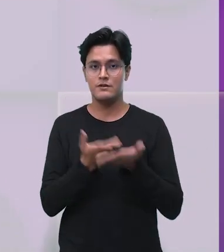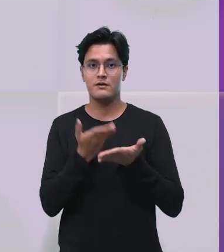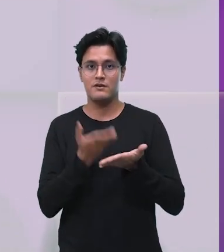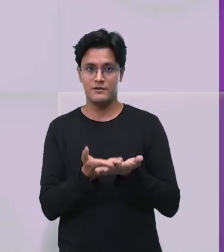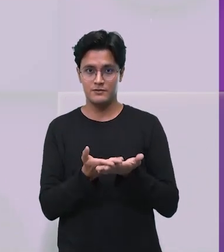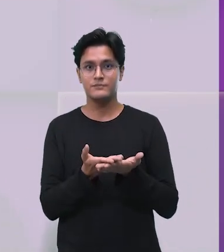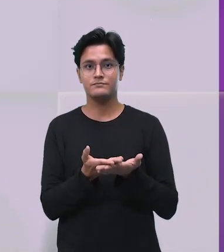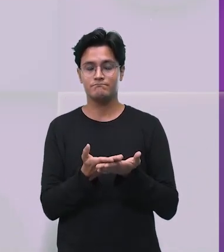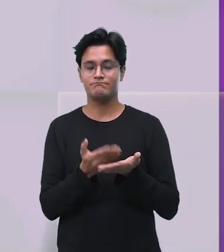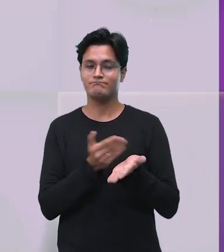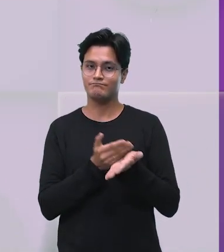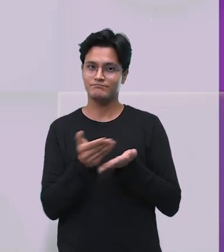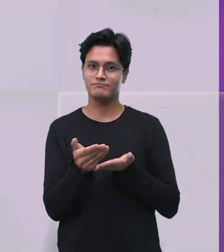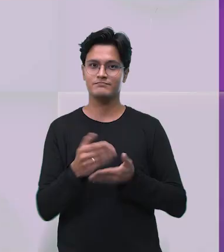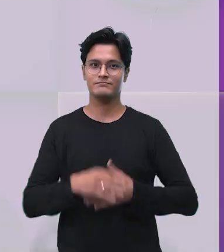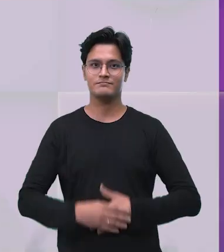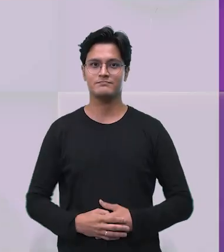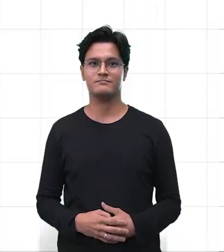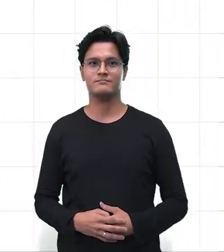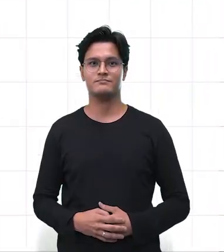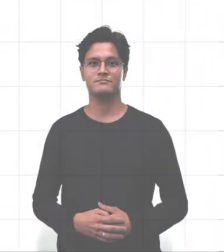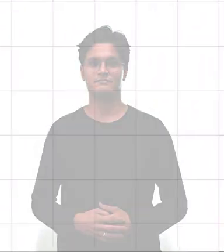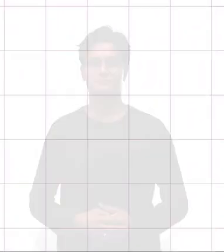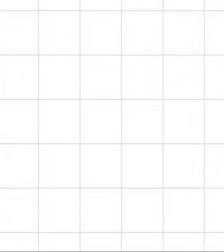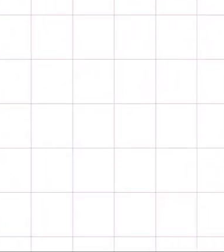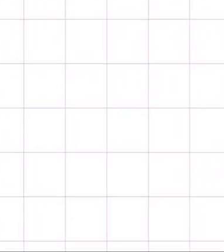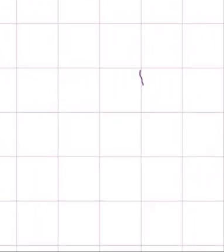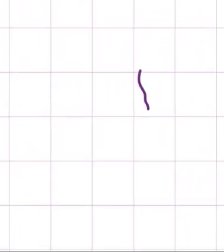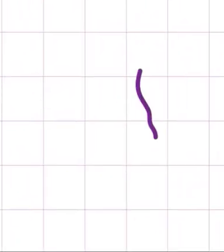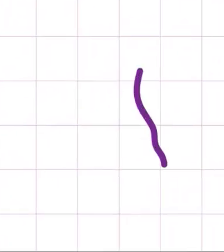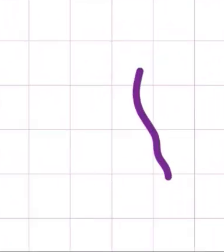de hoje. Vamos a ele então.